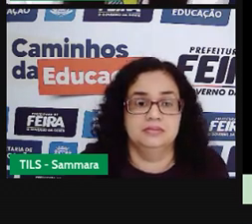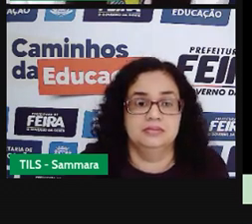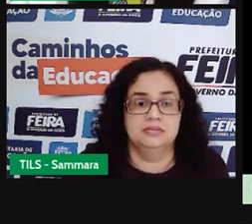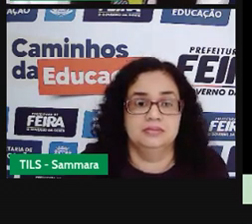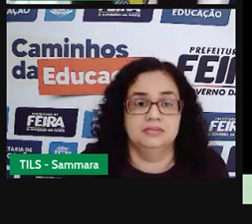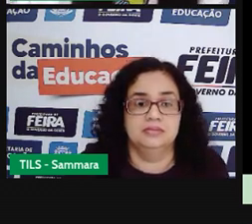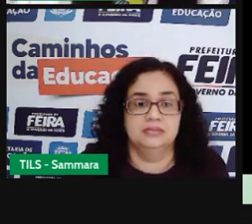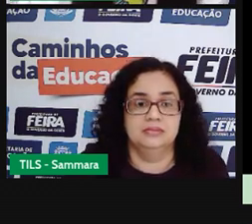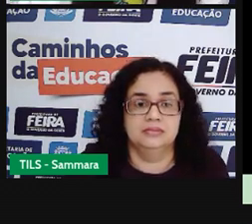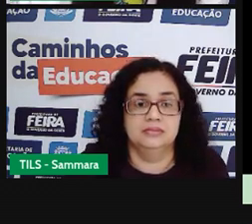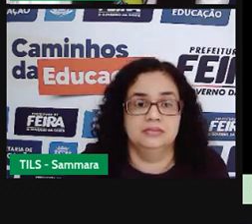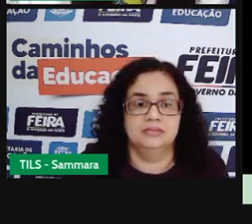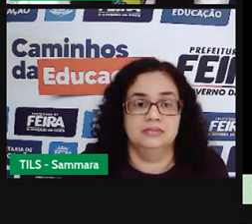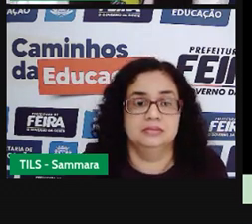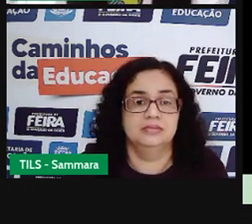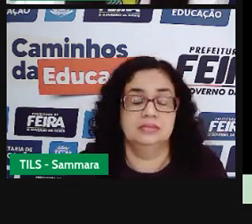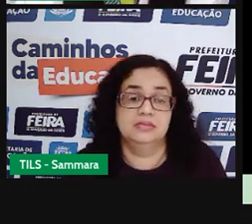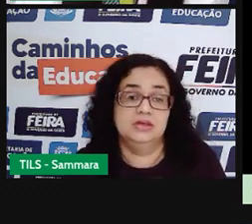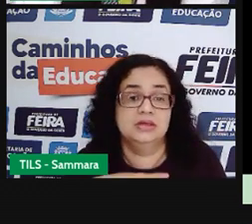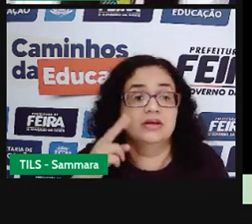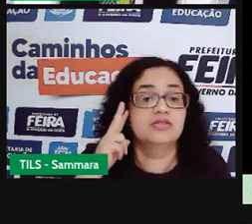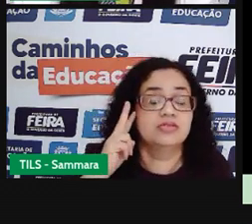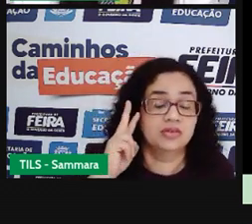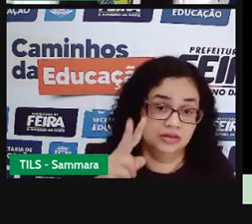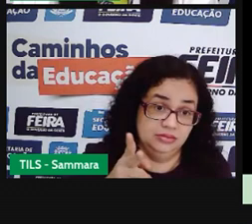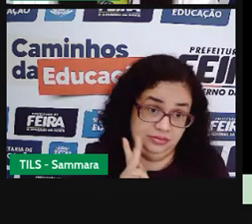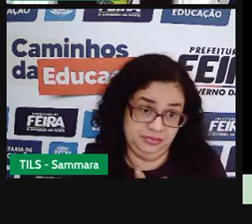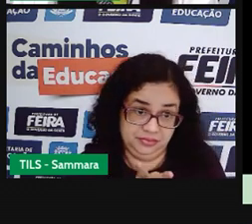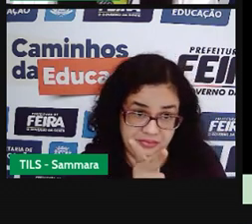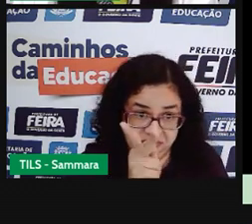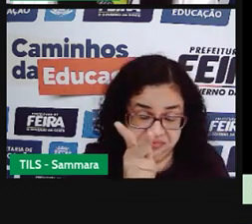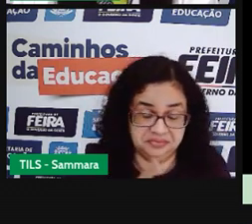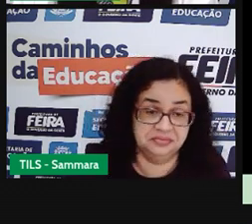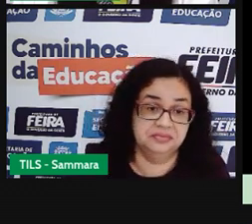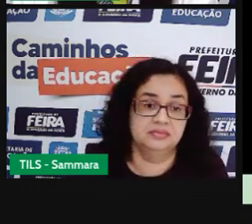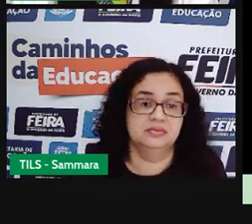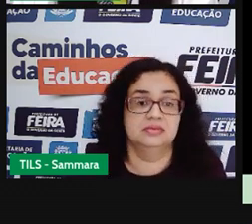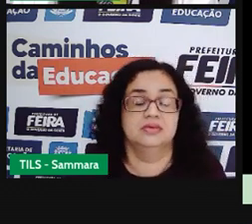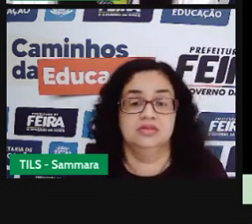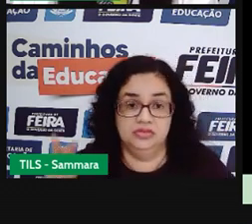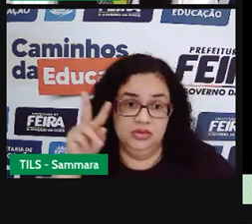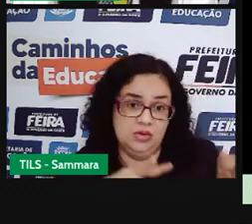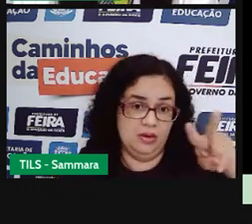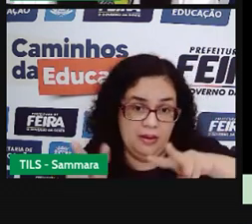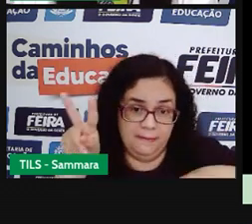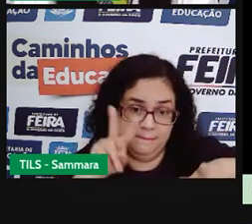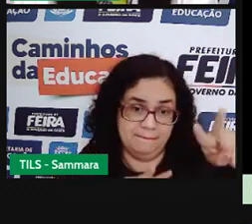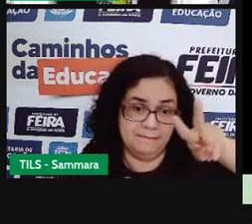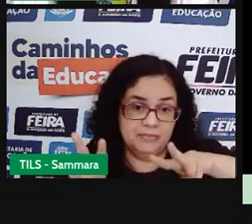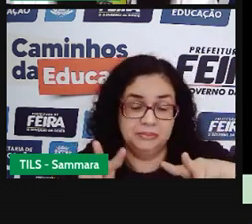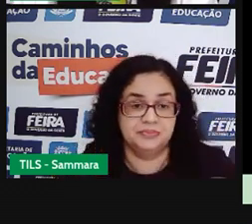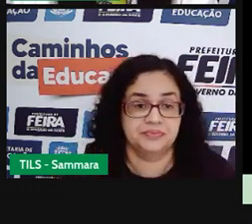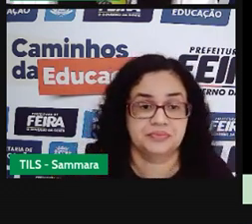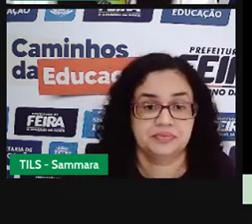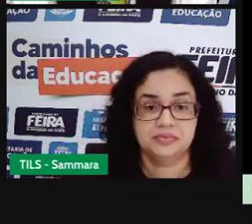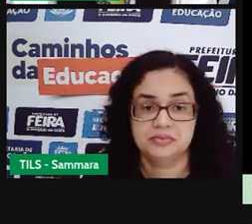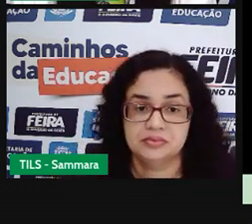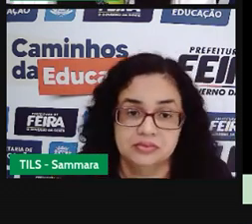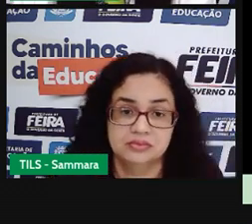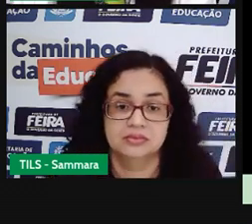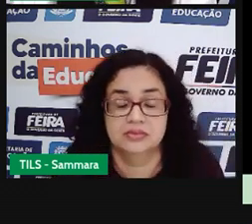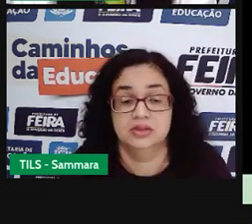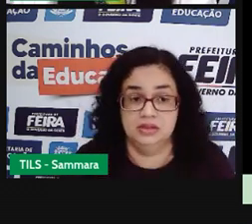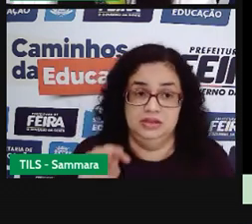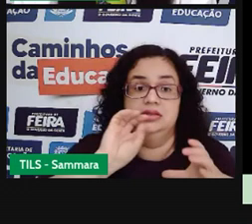Oi e aí a gente vai ó podes ajudar a essas características nos